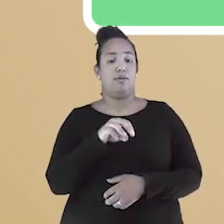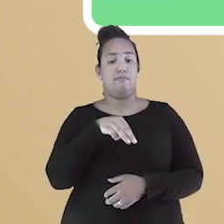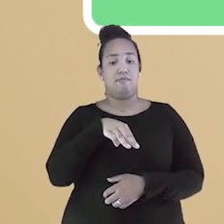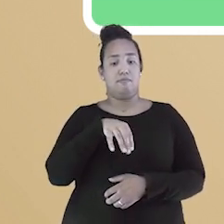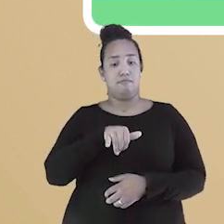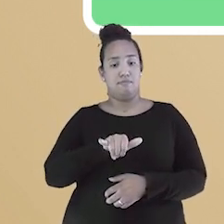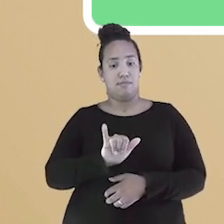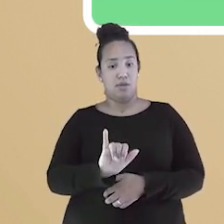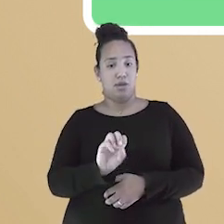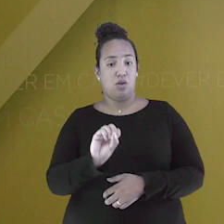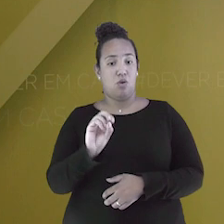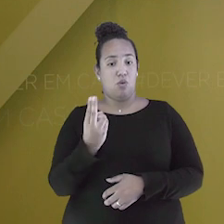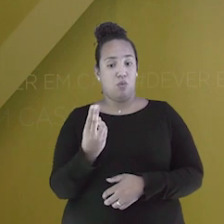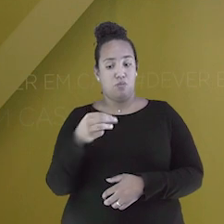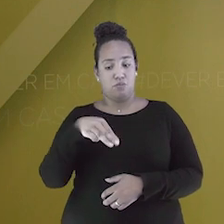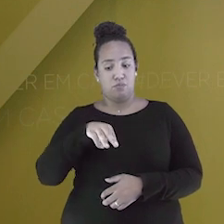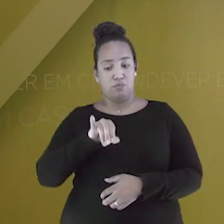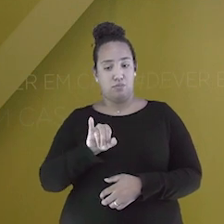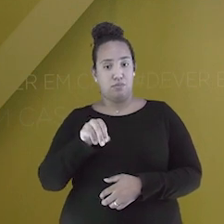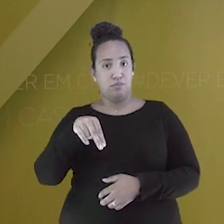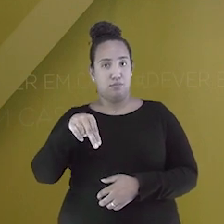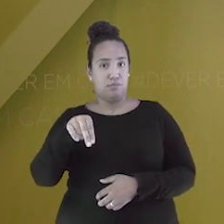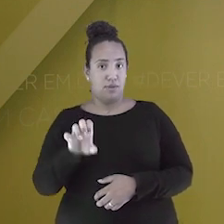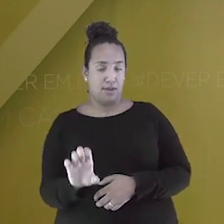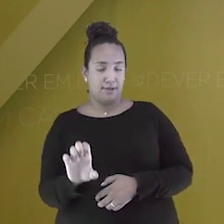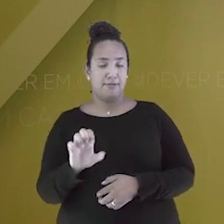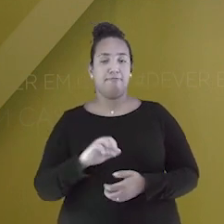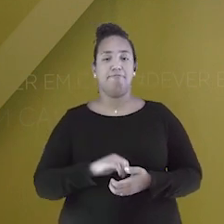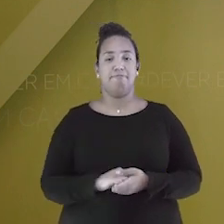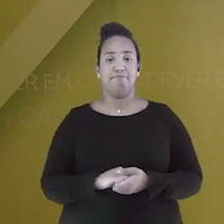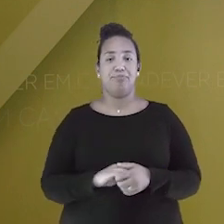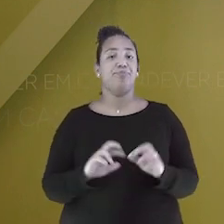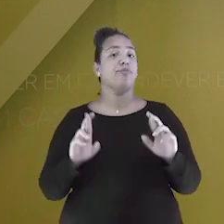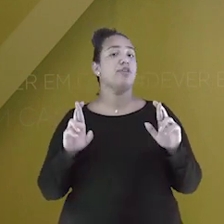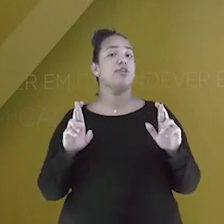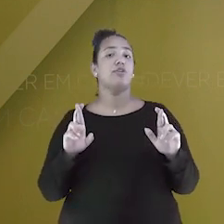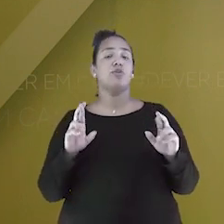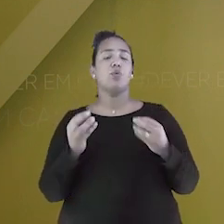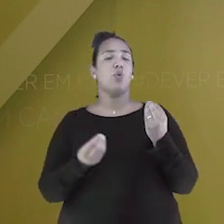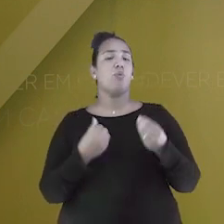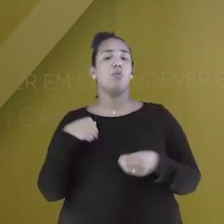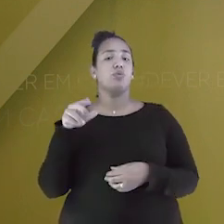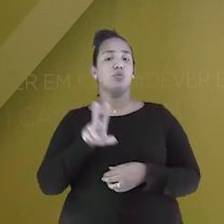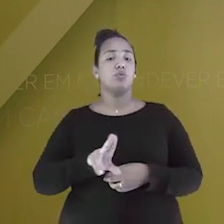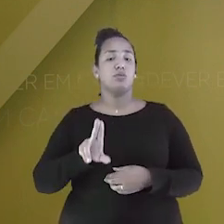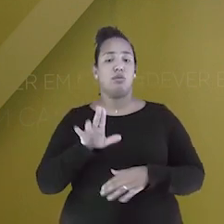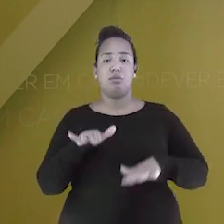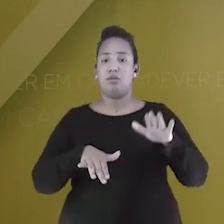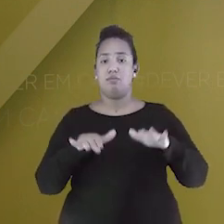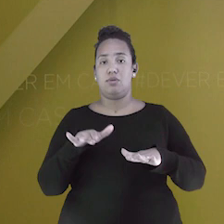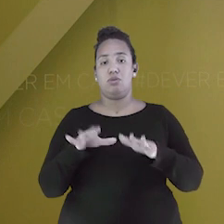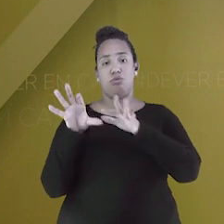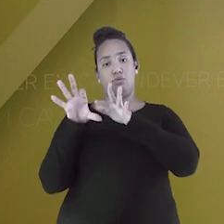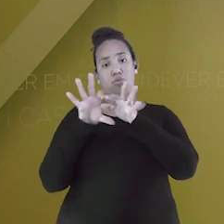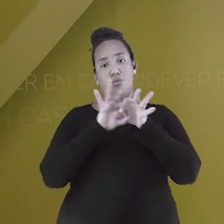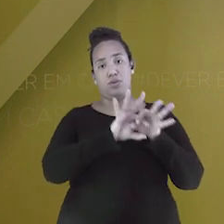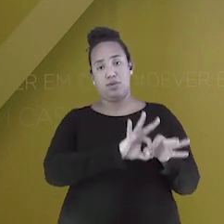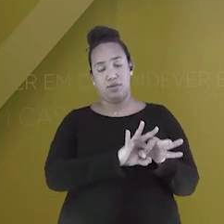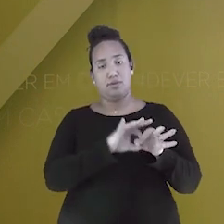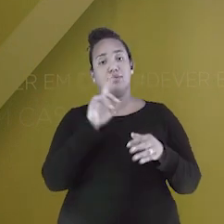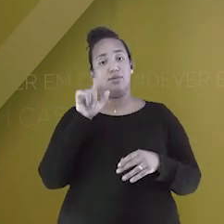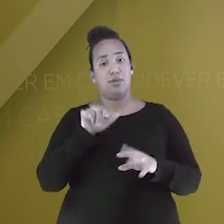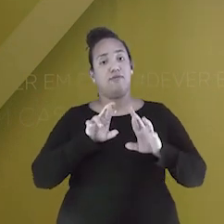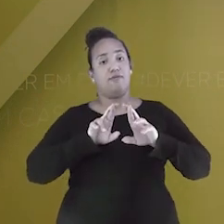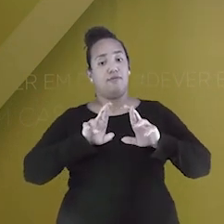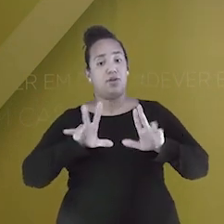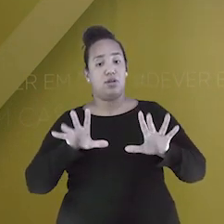ou mine. A diferença é o lugar em que aparece na sentença. Para ser mais exato, essa é a diferença entre